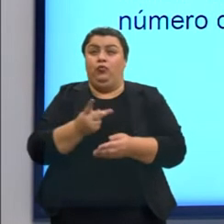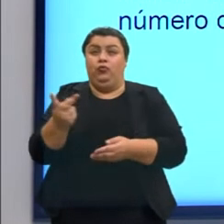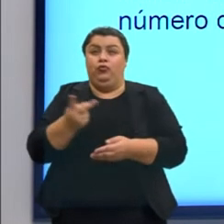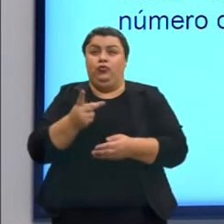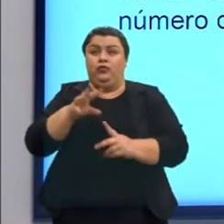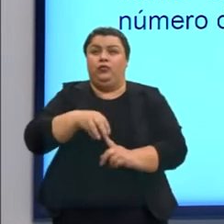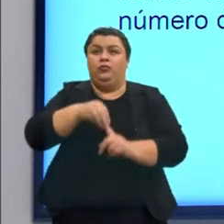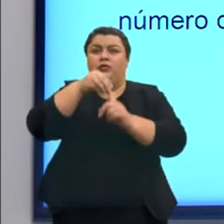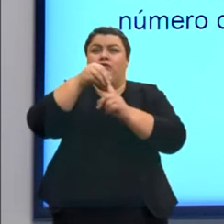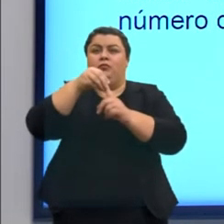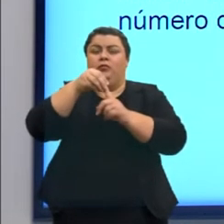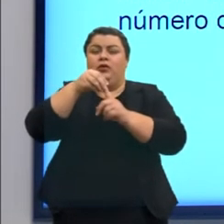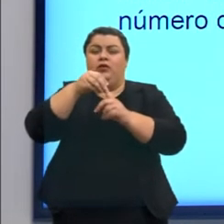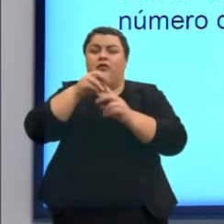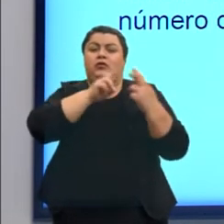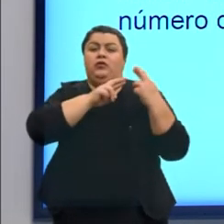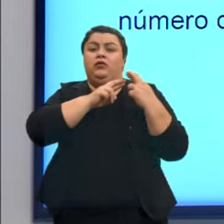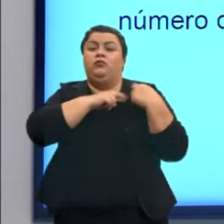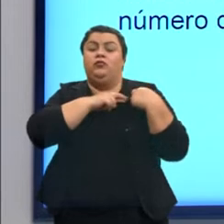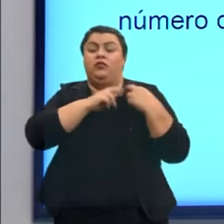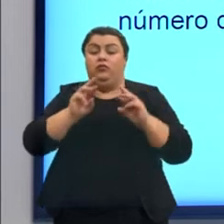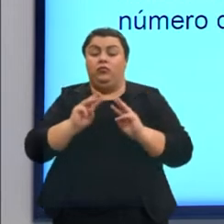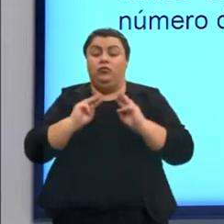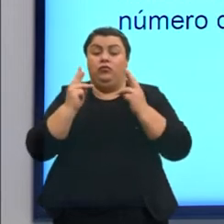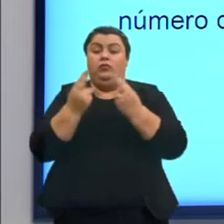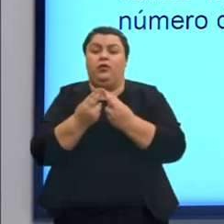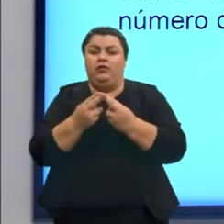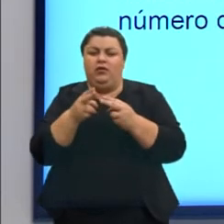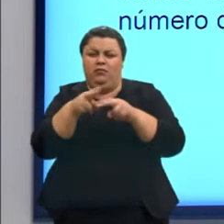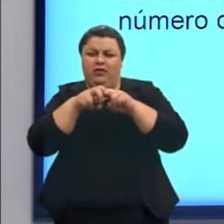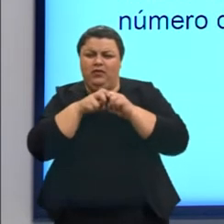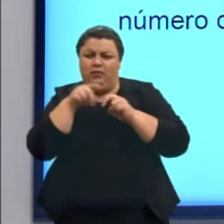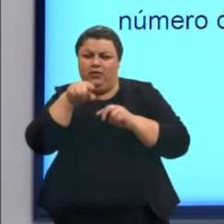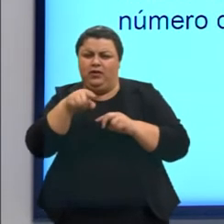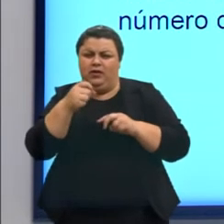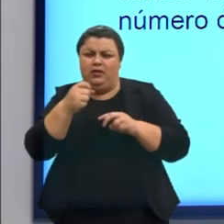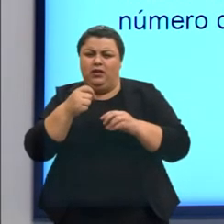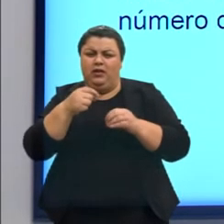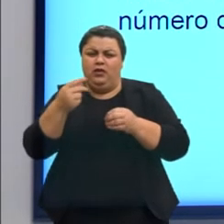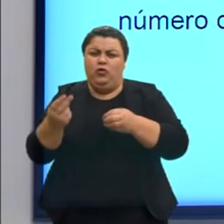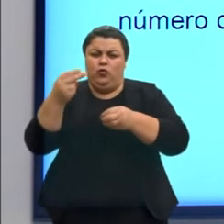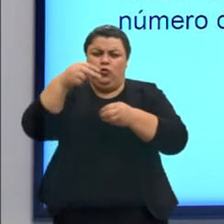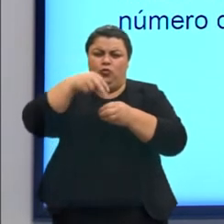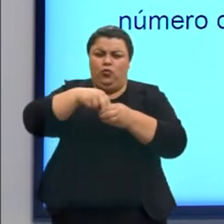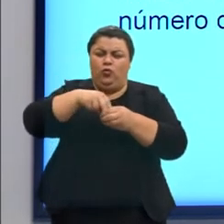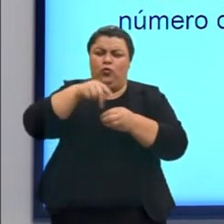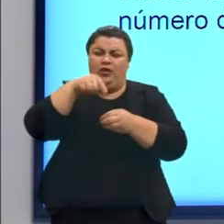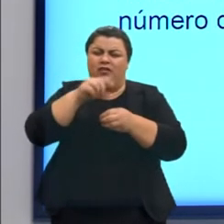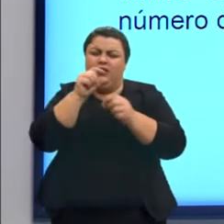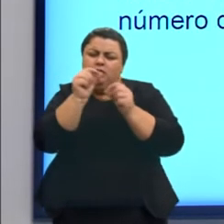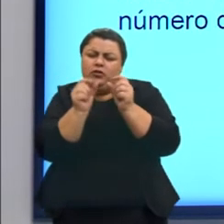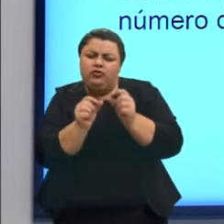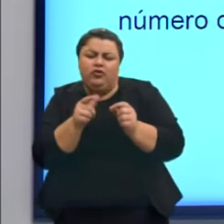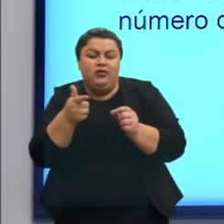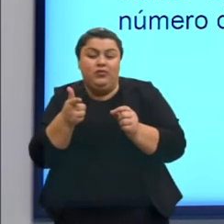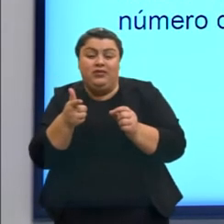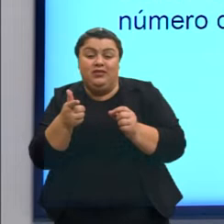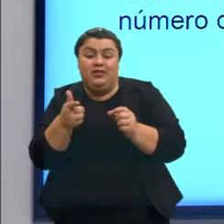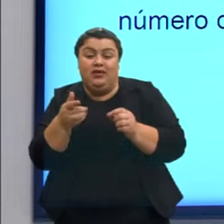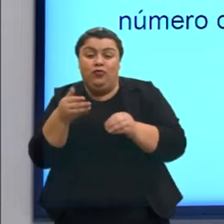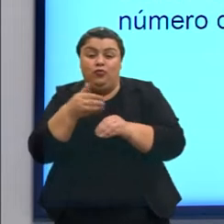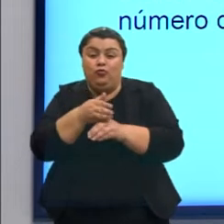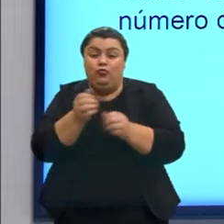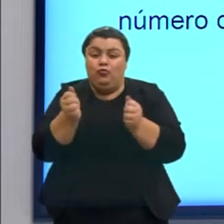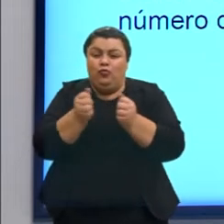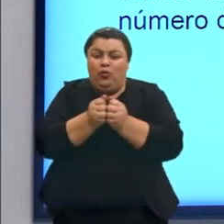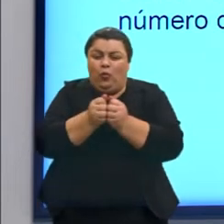pela sua massa nota-se que na maioria dos núcleos essas partículas não estão presentes na mesma